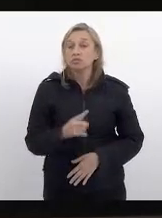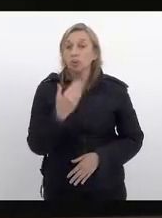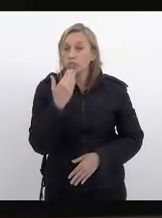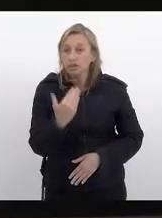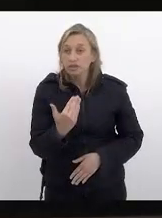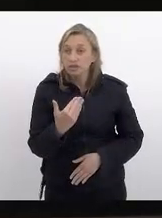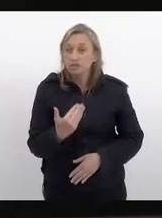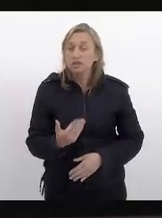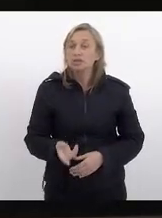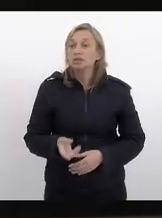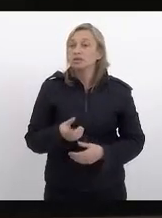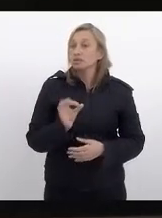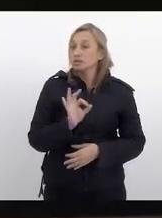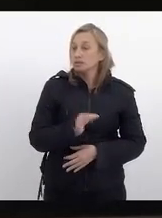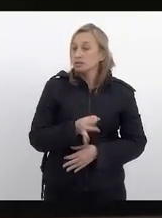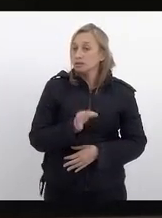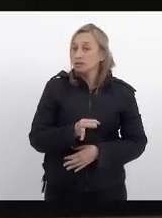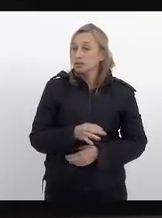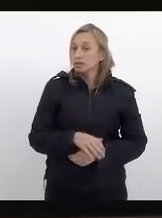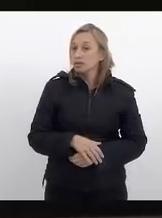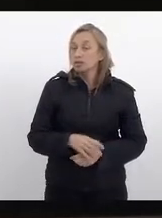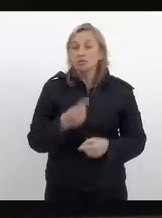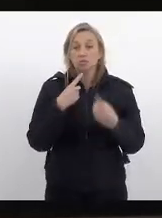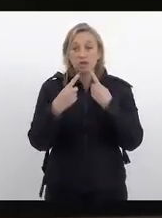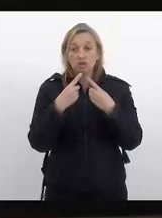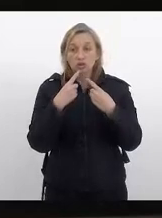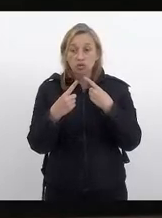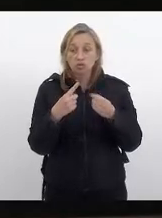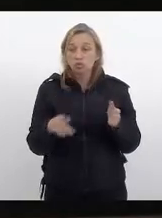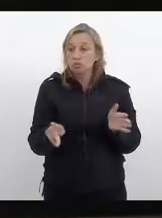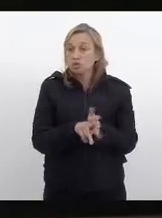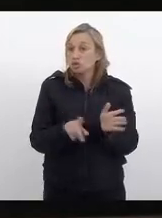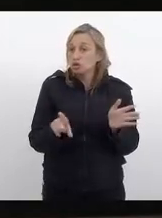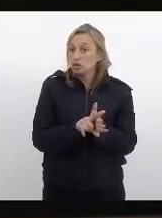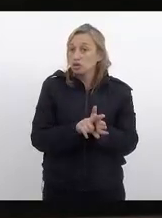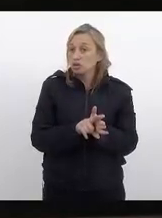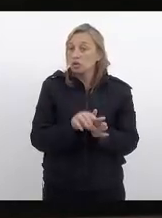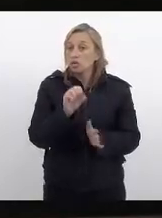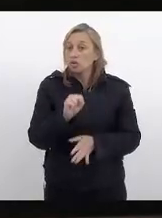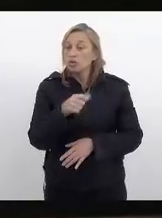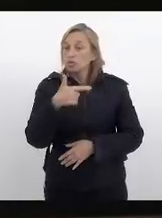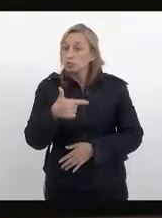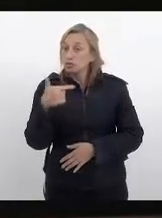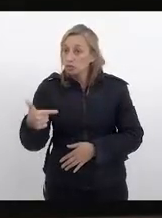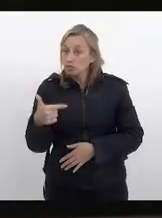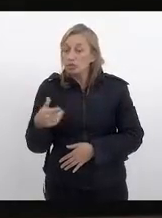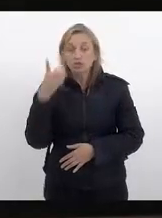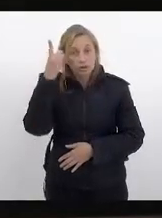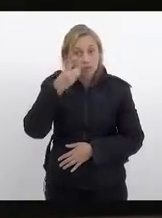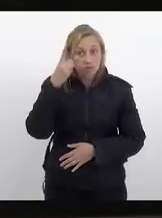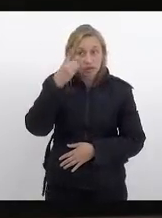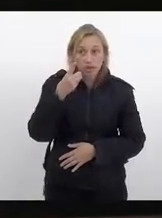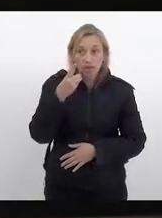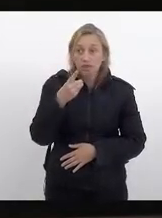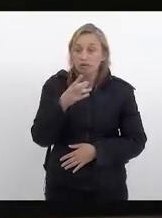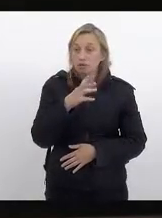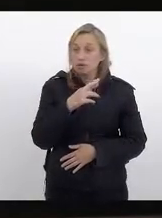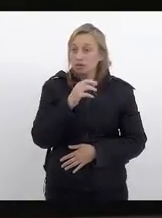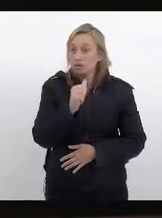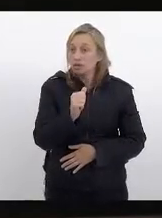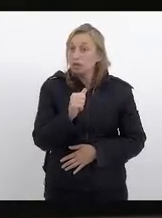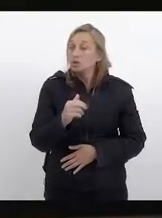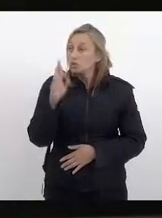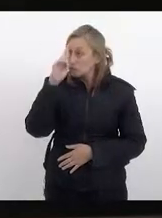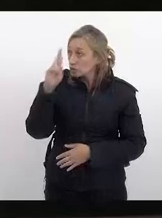pedi necessariamente para discutir o projeto de lei 822 Deputado Rodrigo e